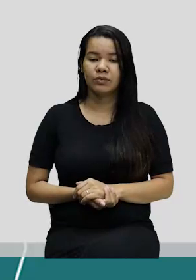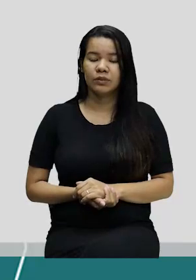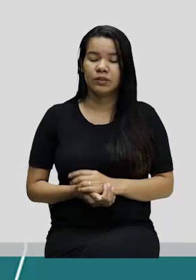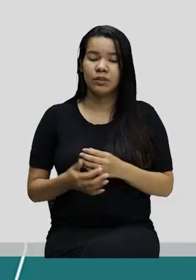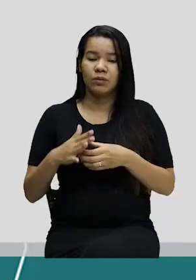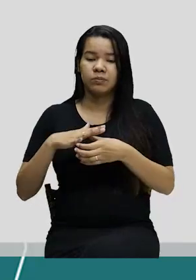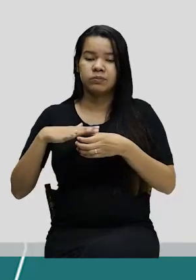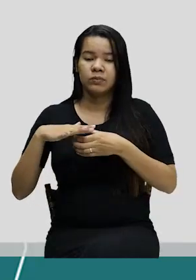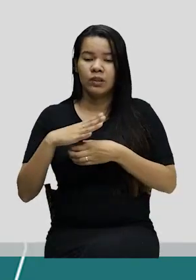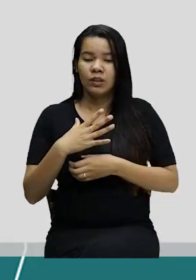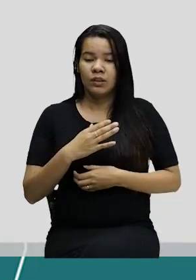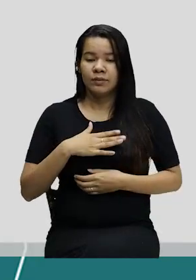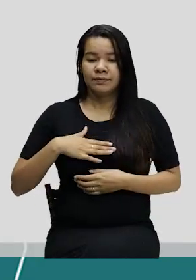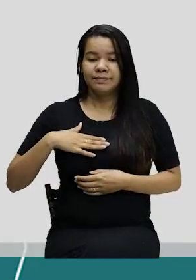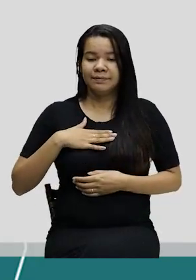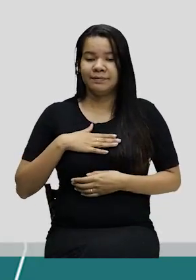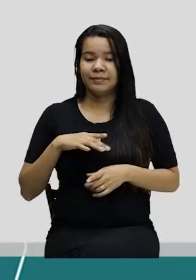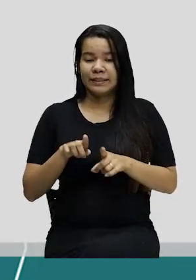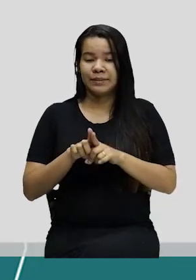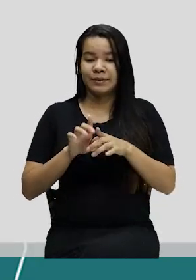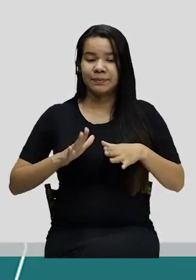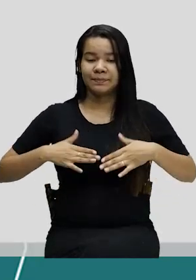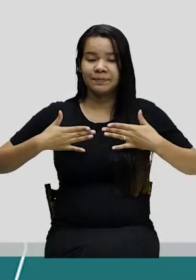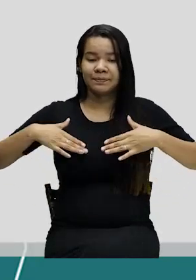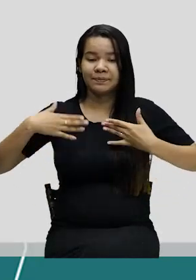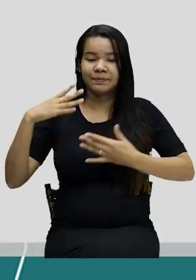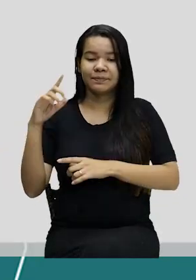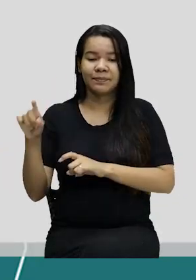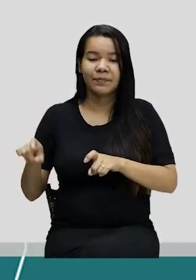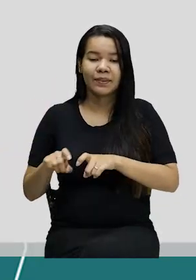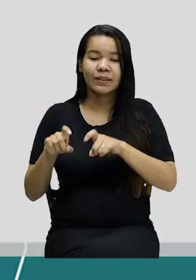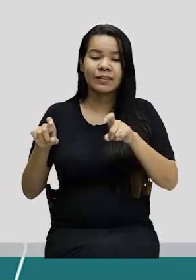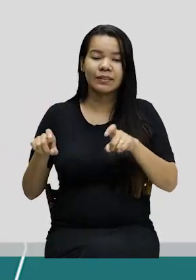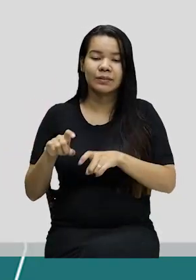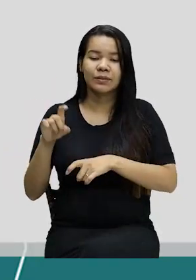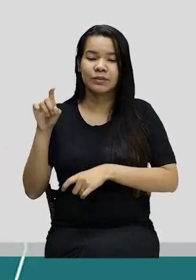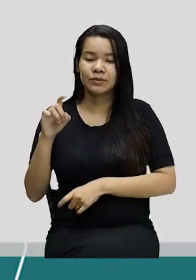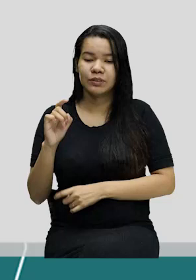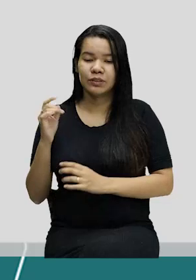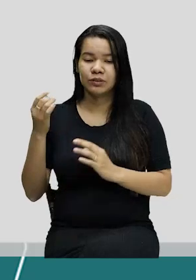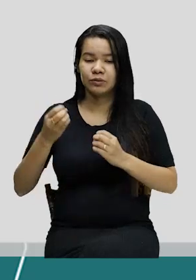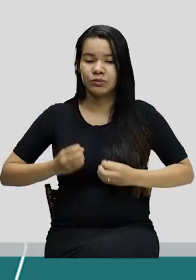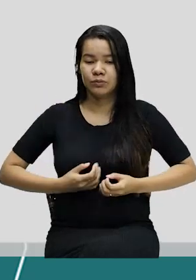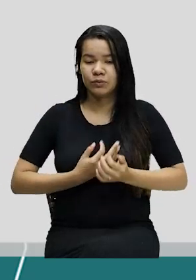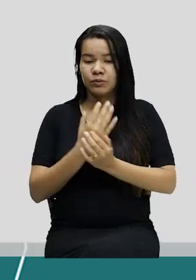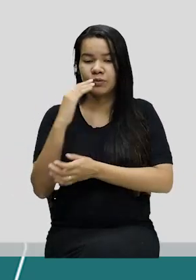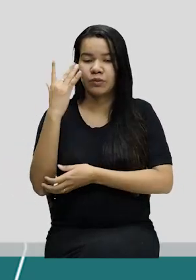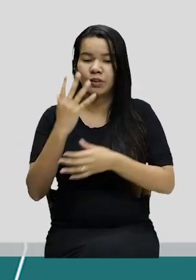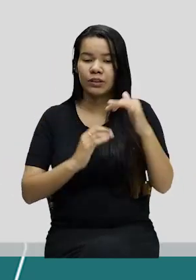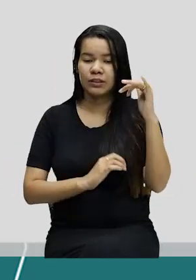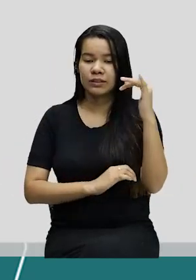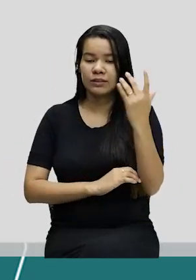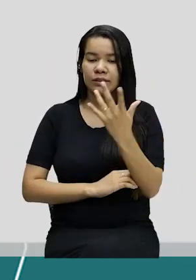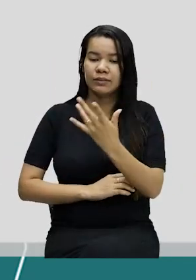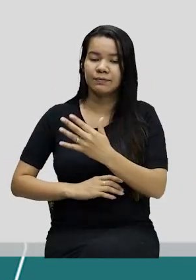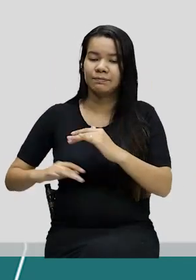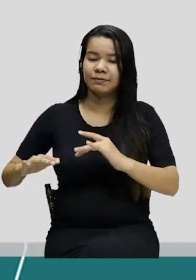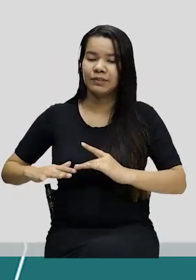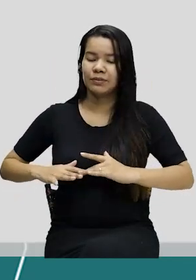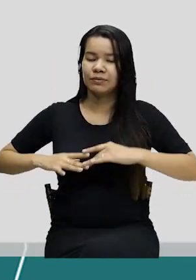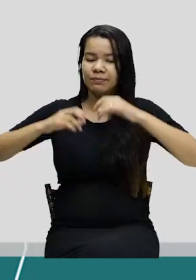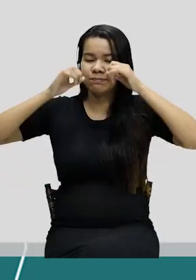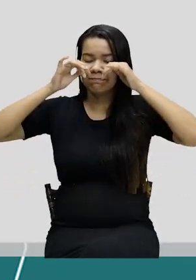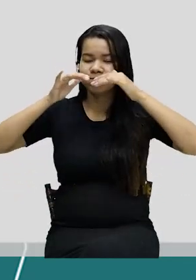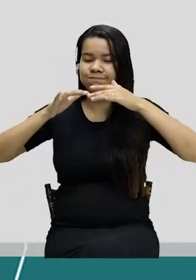de alegria, estes campos de viso florescente, então me vêm as lágrimas ardentes, com mais ânsia,